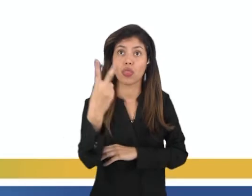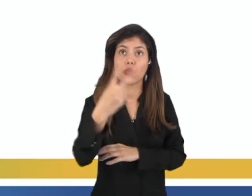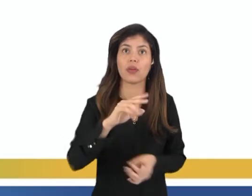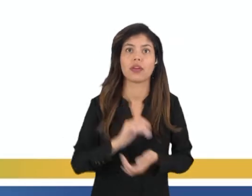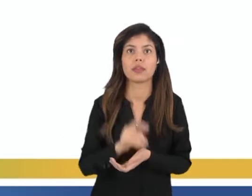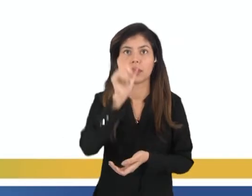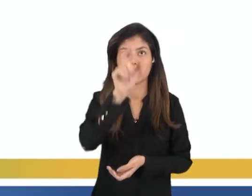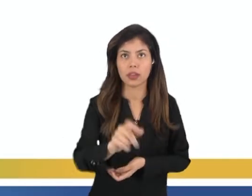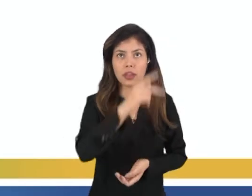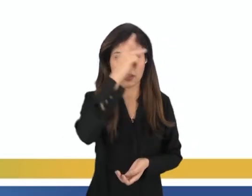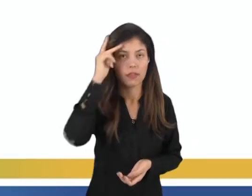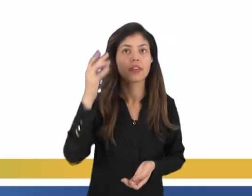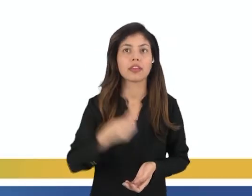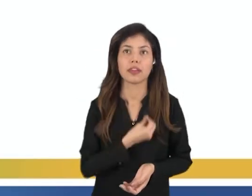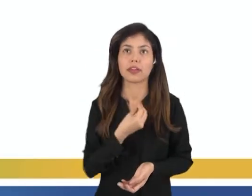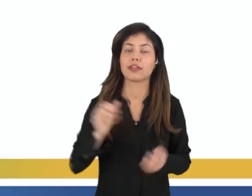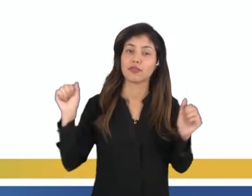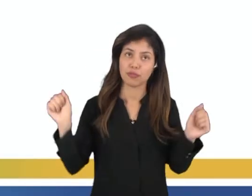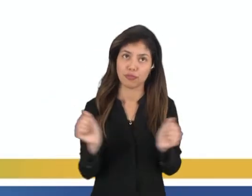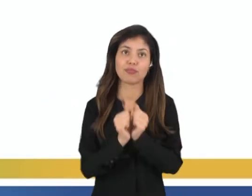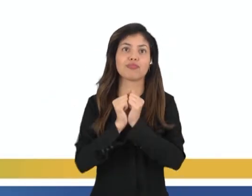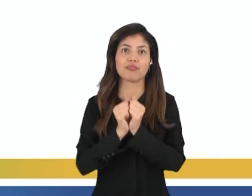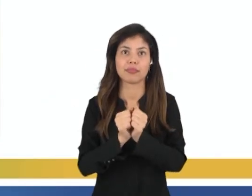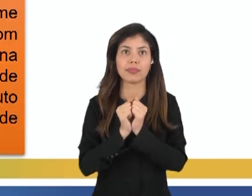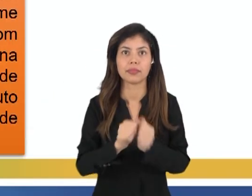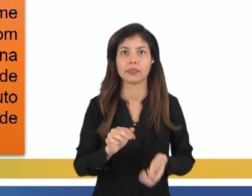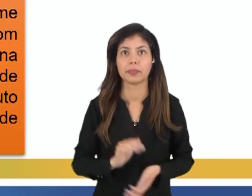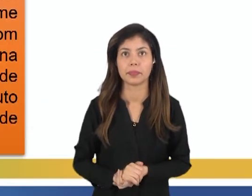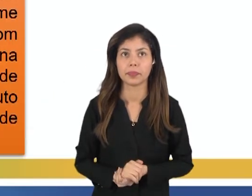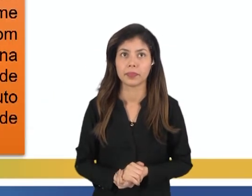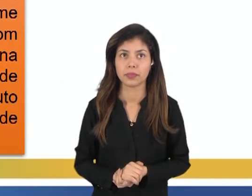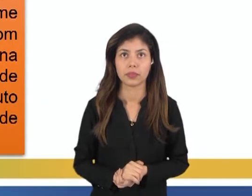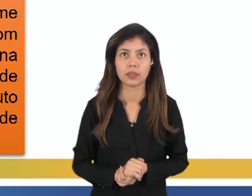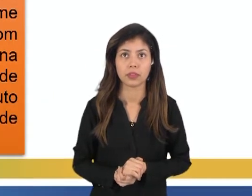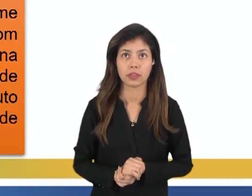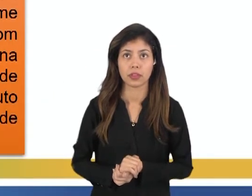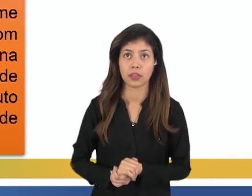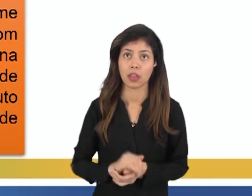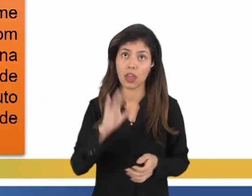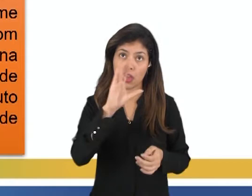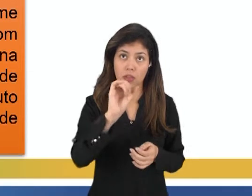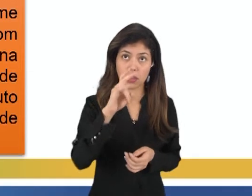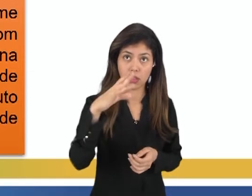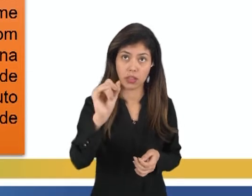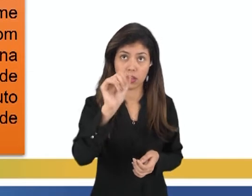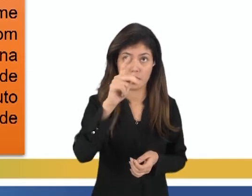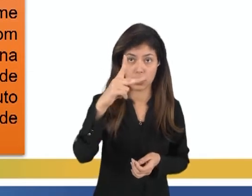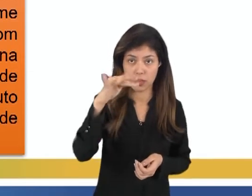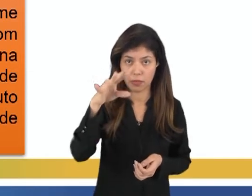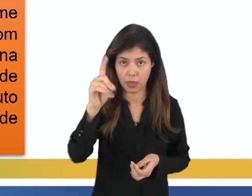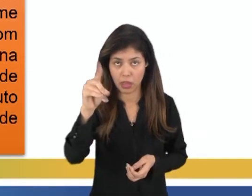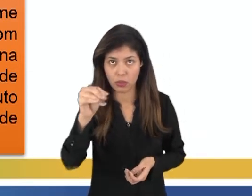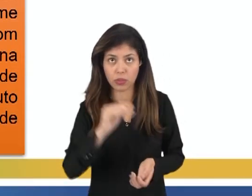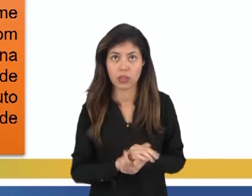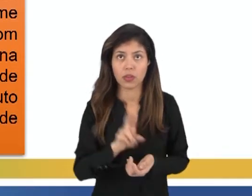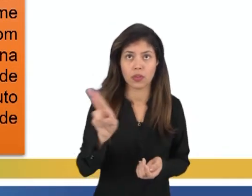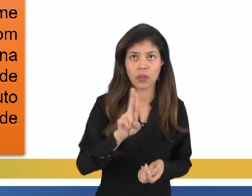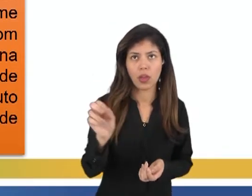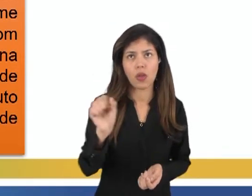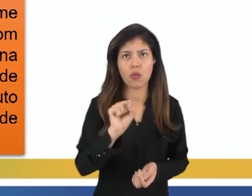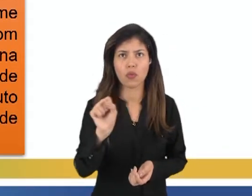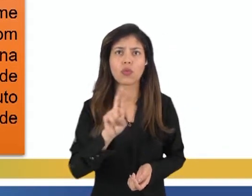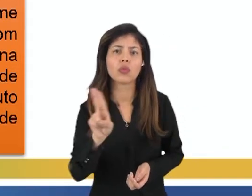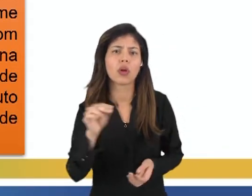personagens ou pessoas da vida real fiquem juntas. Os casais que são shippados geralmente são chamados por um